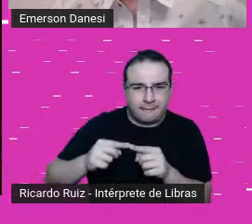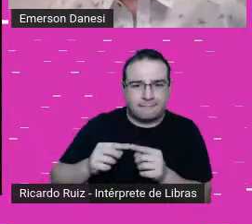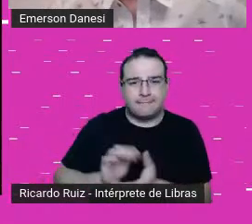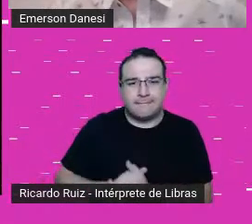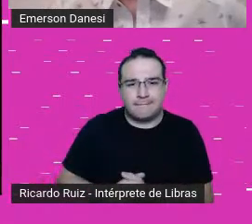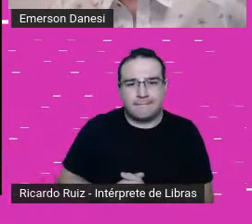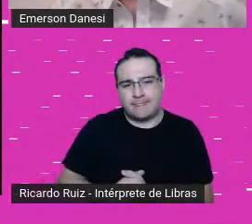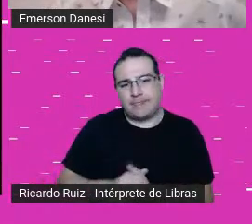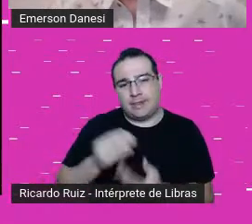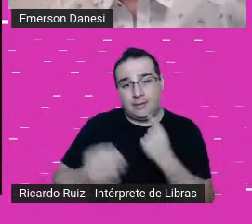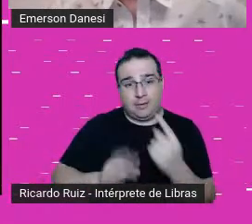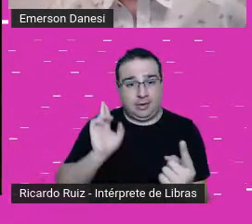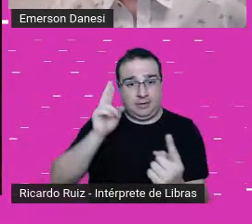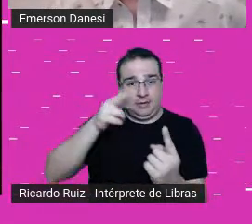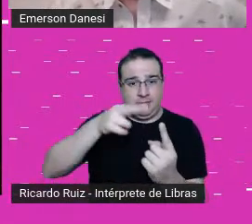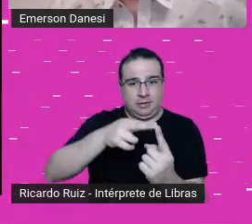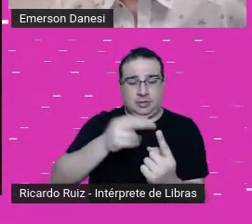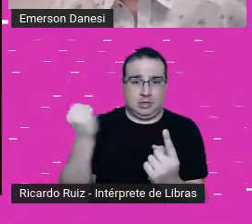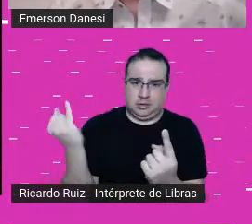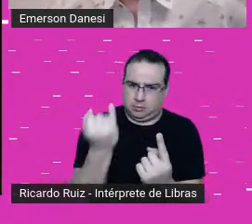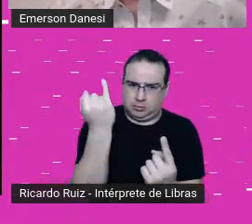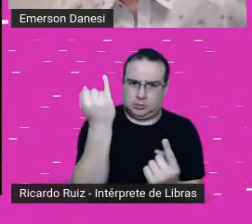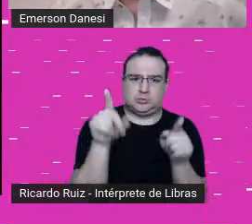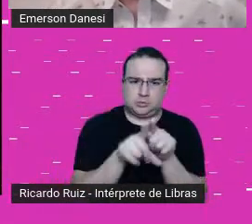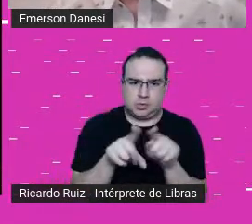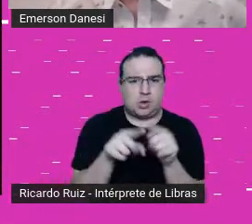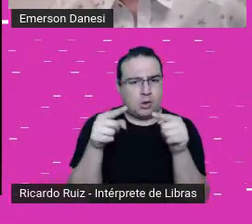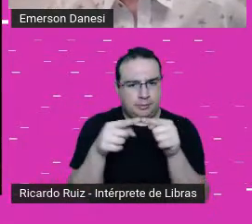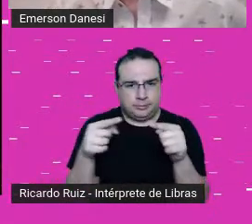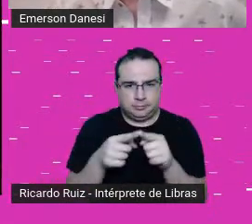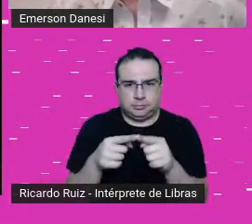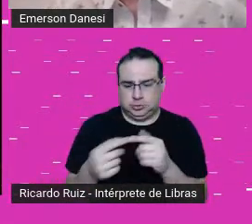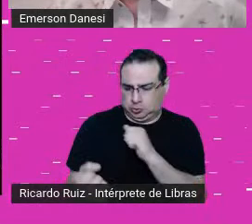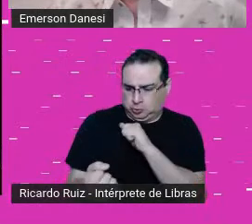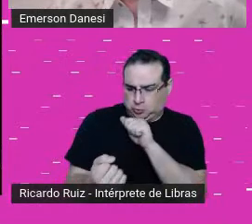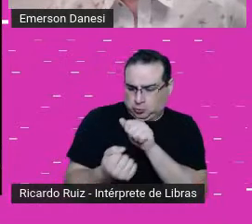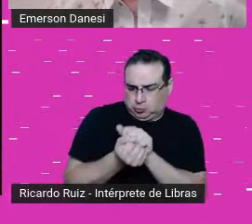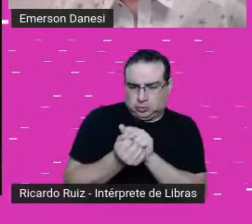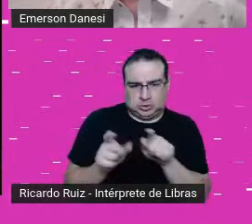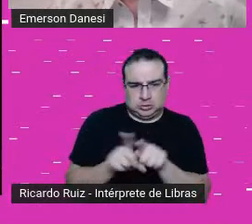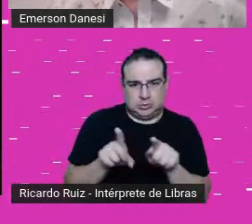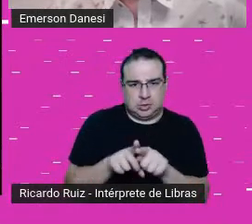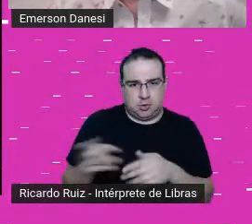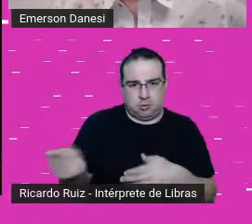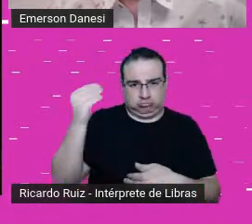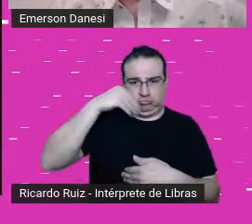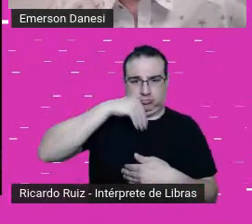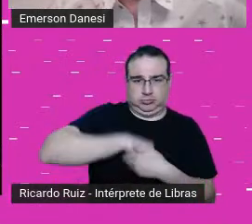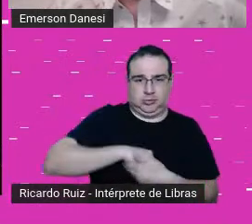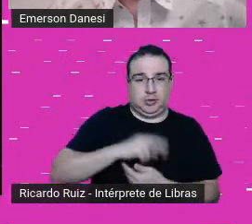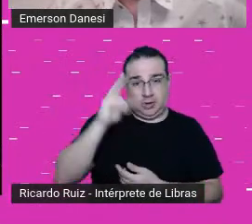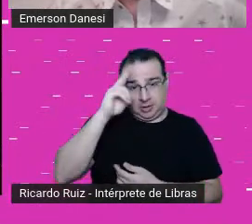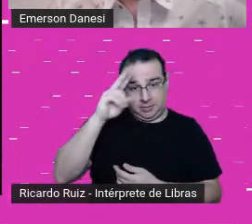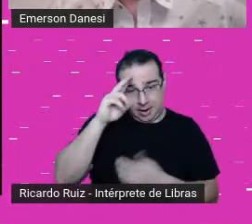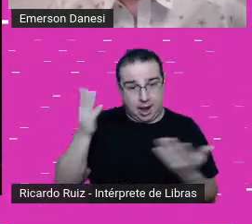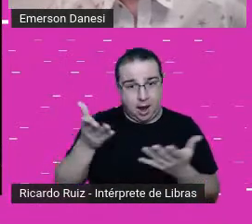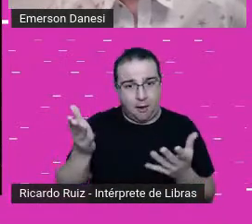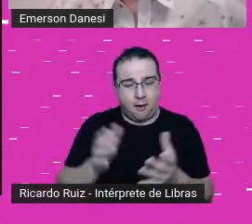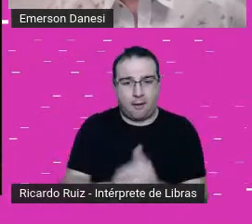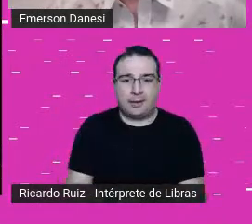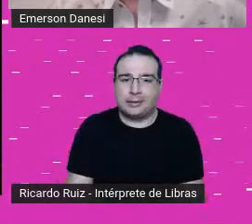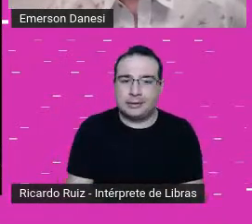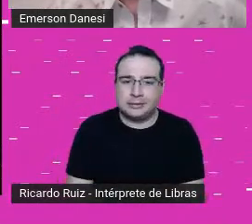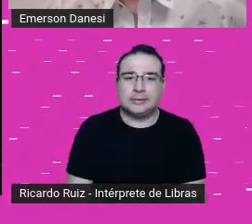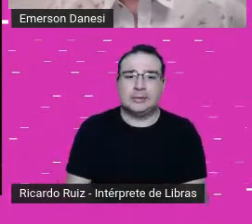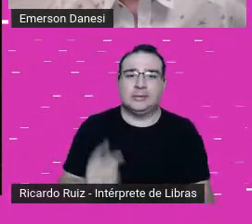foi uma referência extremamente importante, porque ela me atravessou, e eu não sei como que eu não lembrei disso agora. Na verdade,